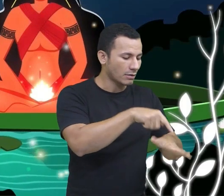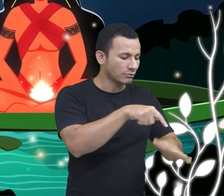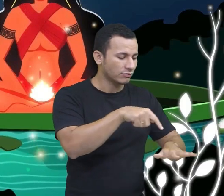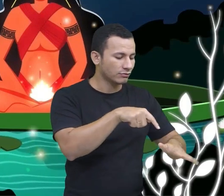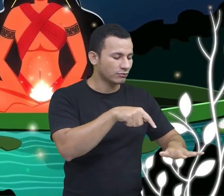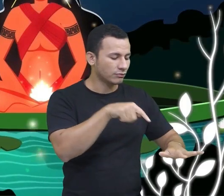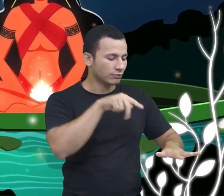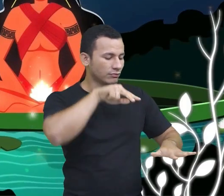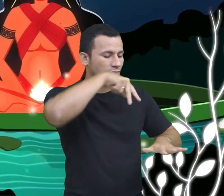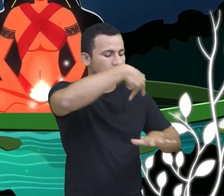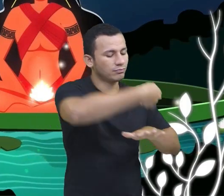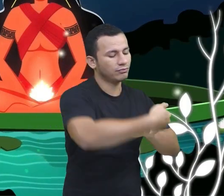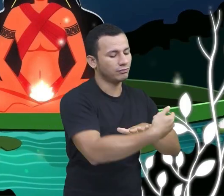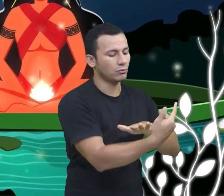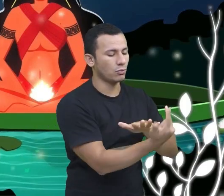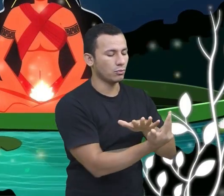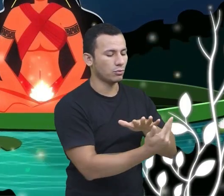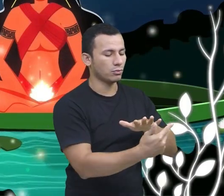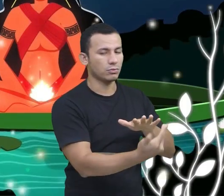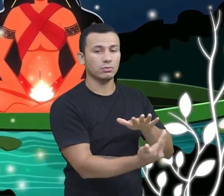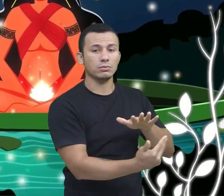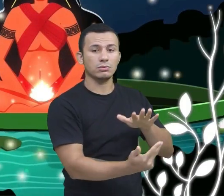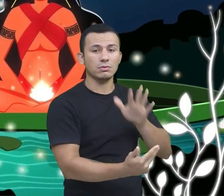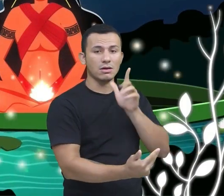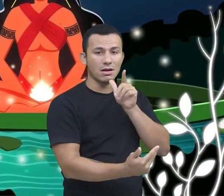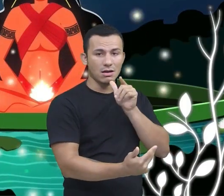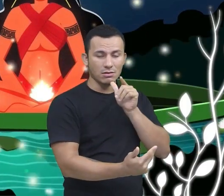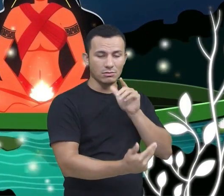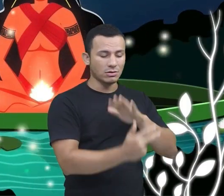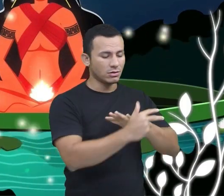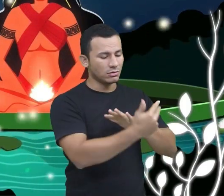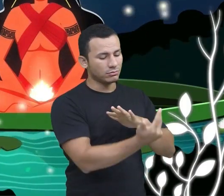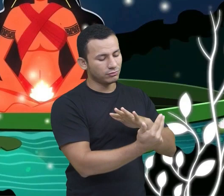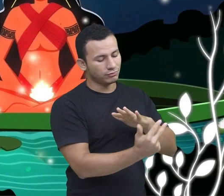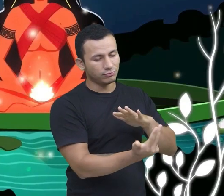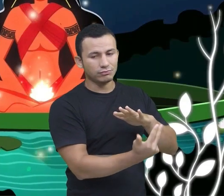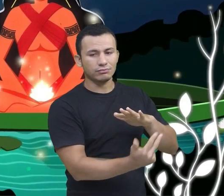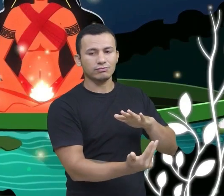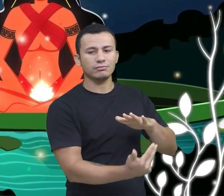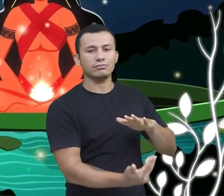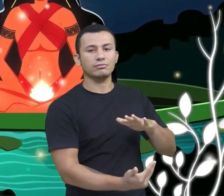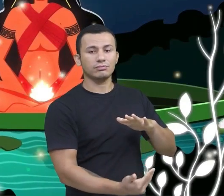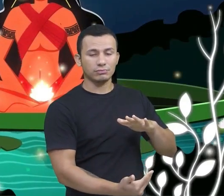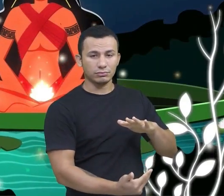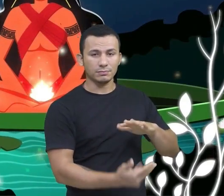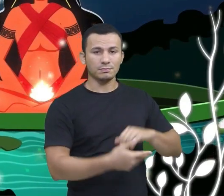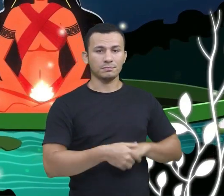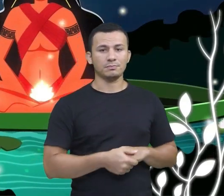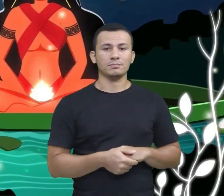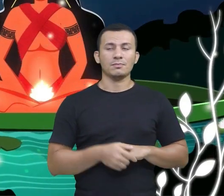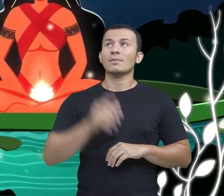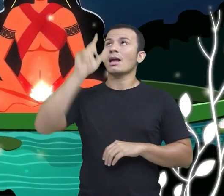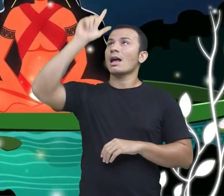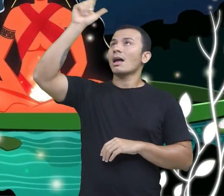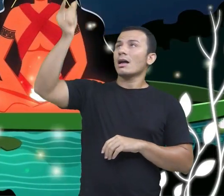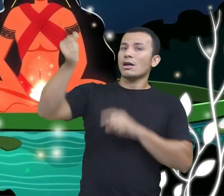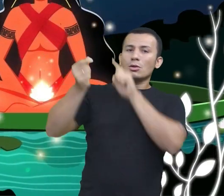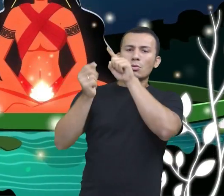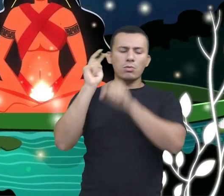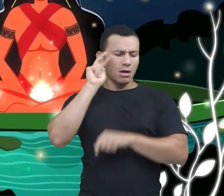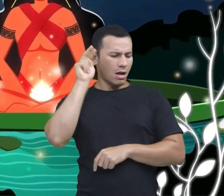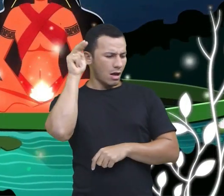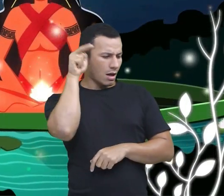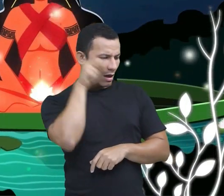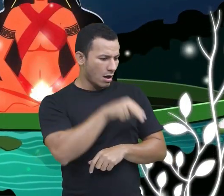desequilibrou e caiu. Foi pro fundo do rio. E Jaci, a lua, vendo ela